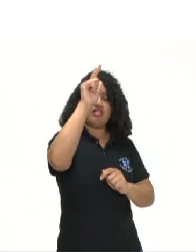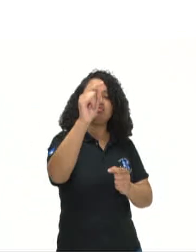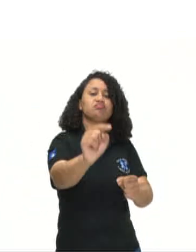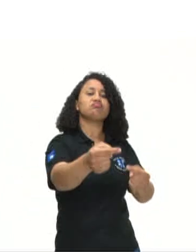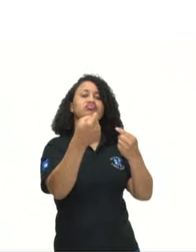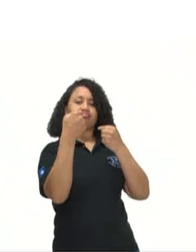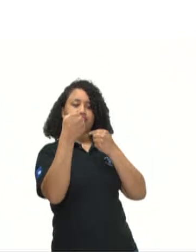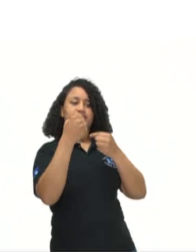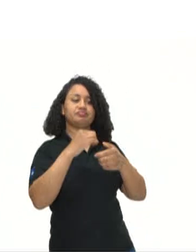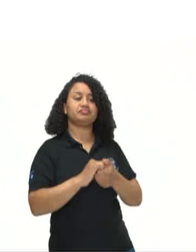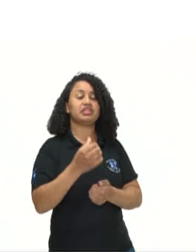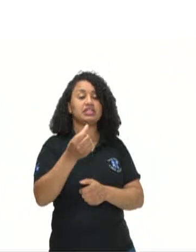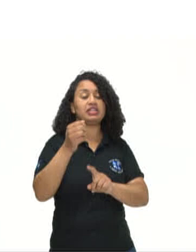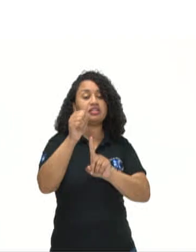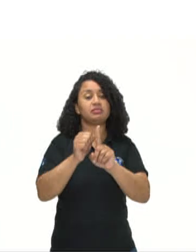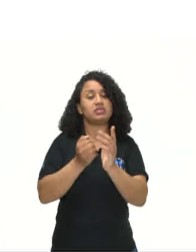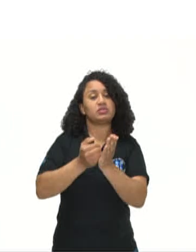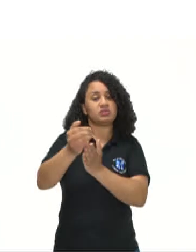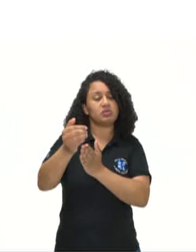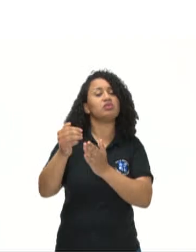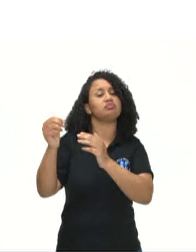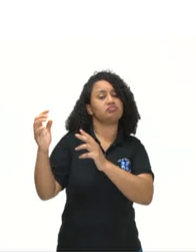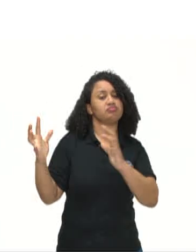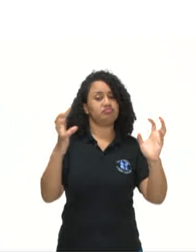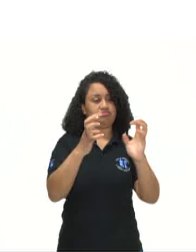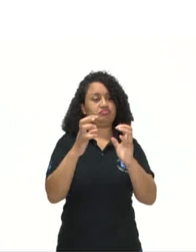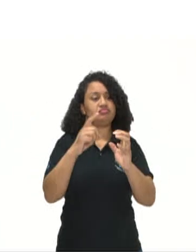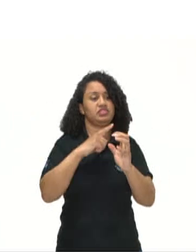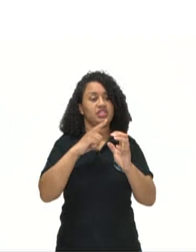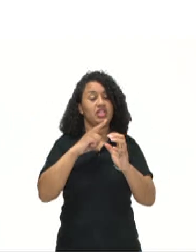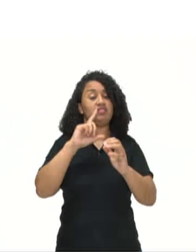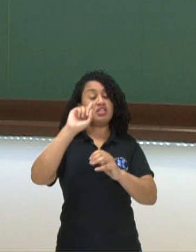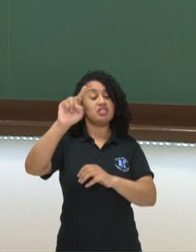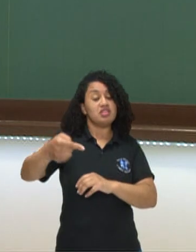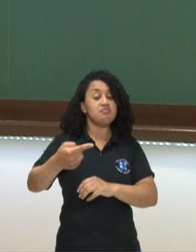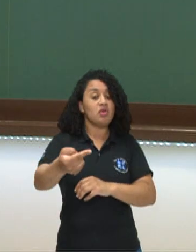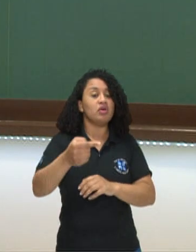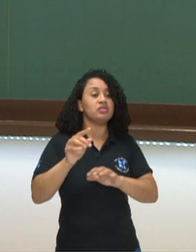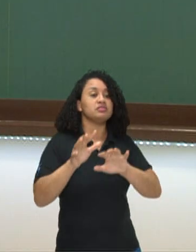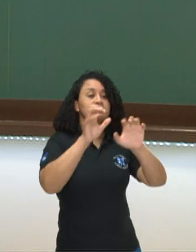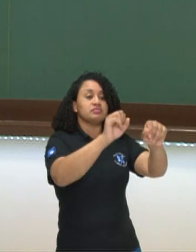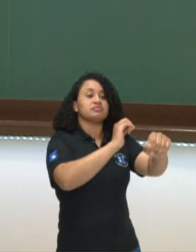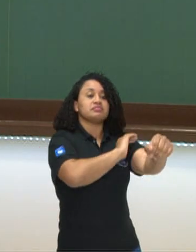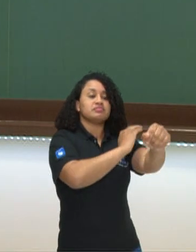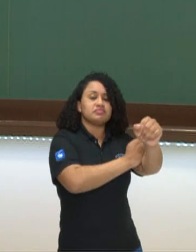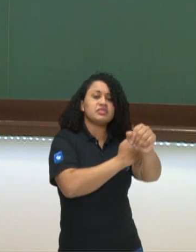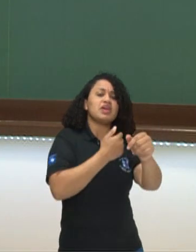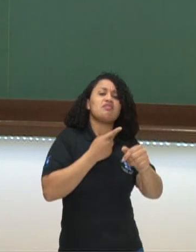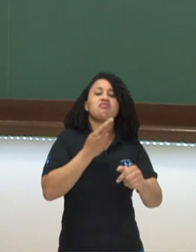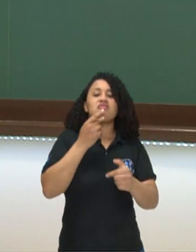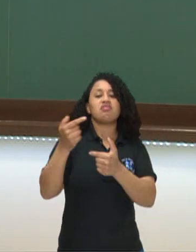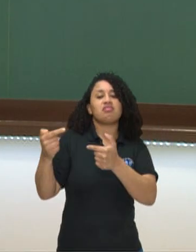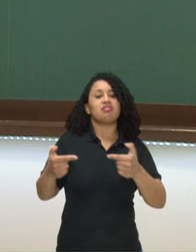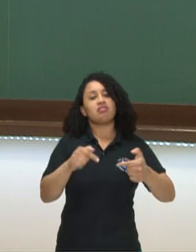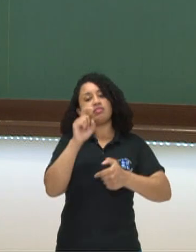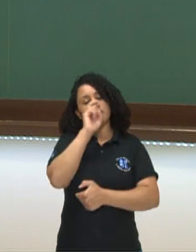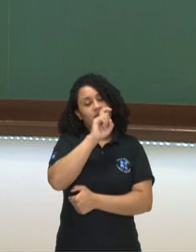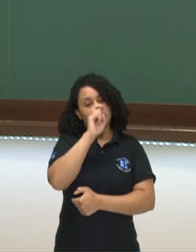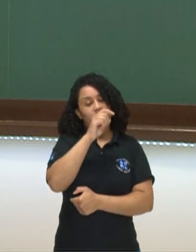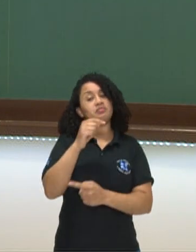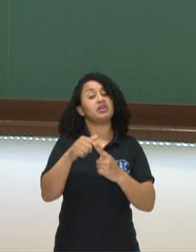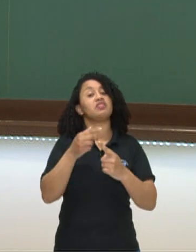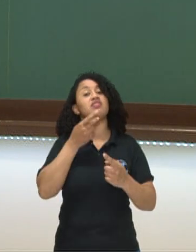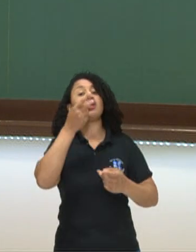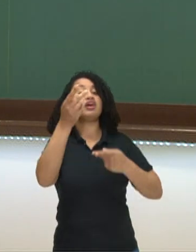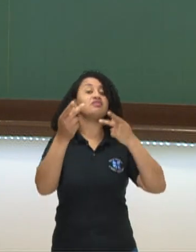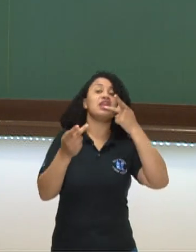meses iniciais do conflito, então, depois da invasão da Polônia, ficaram conhecidos como Guerra de Mentira, porque houve declarações de